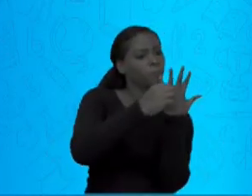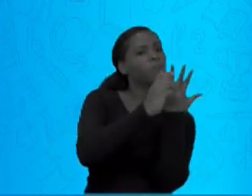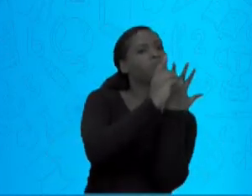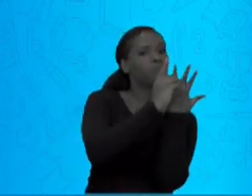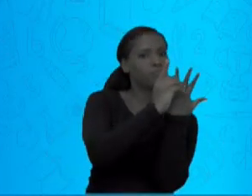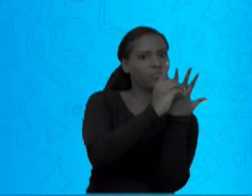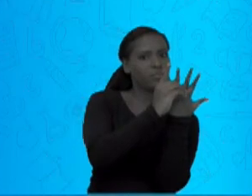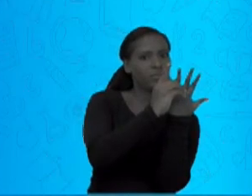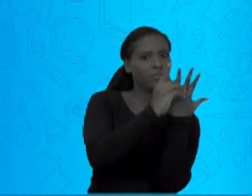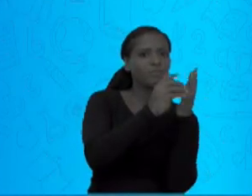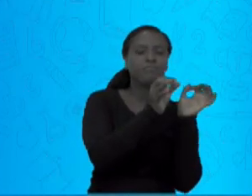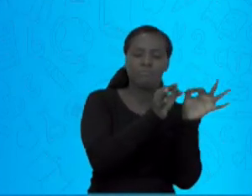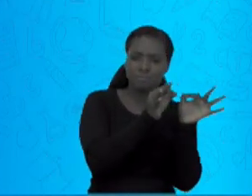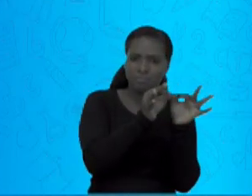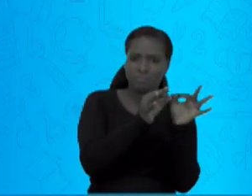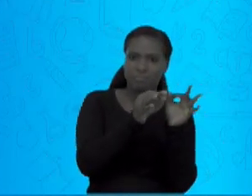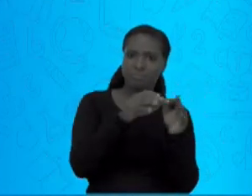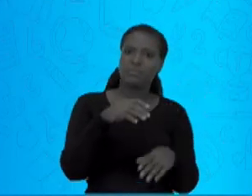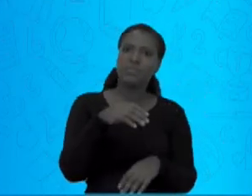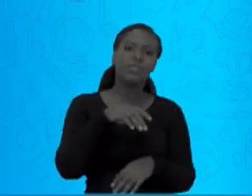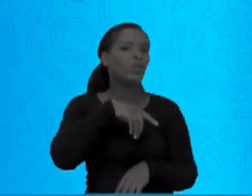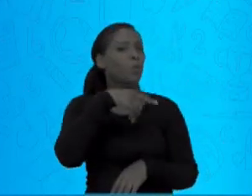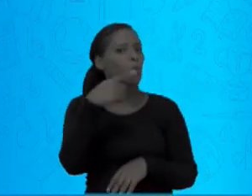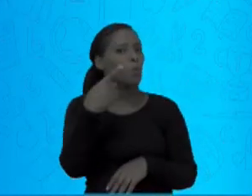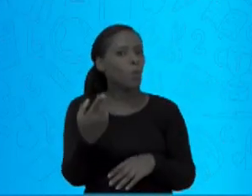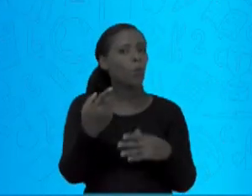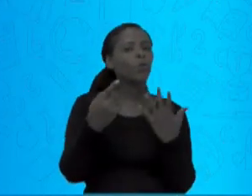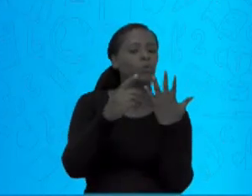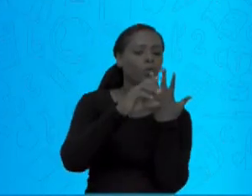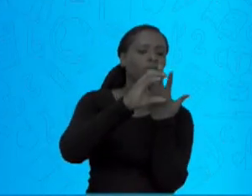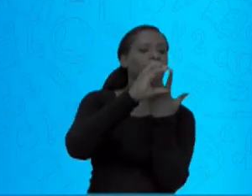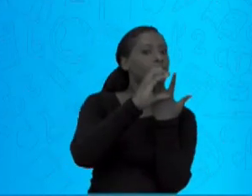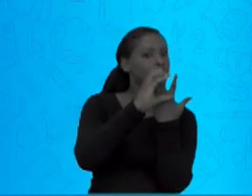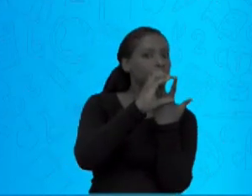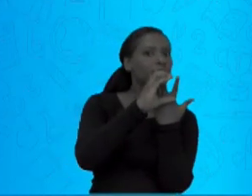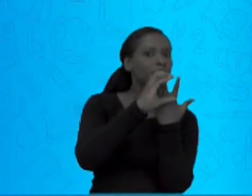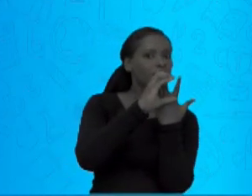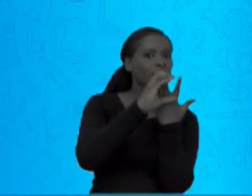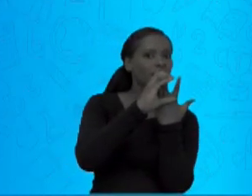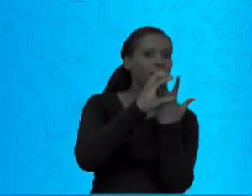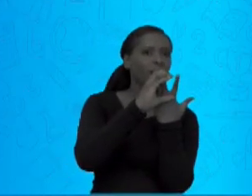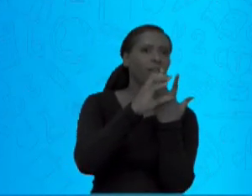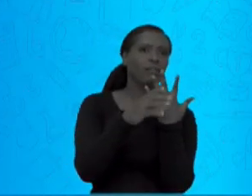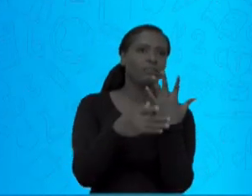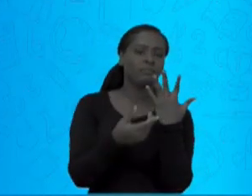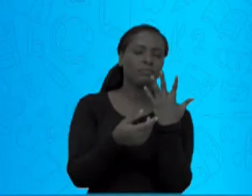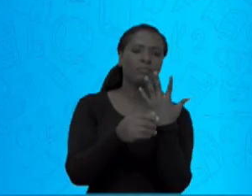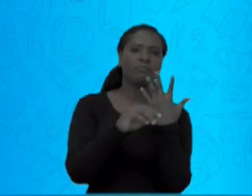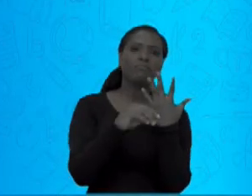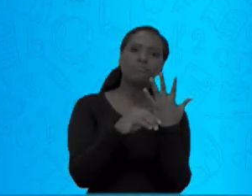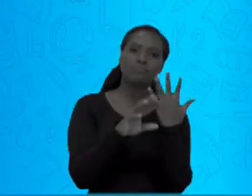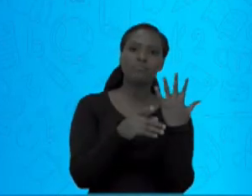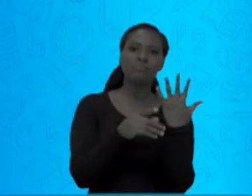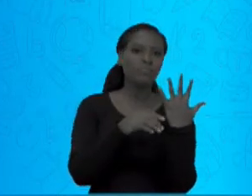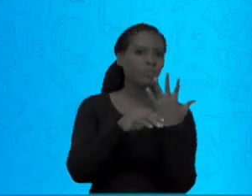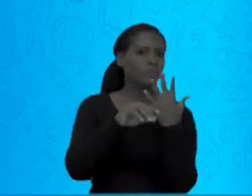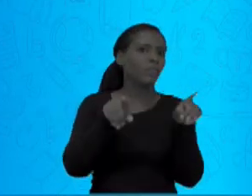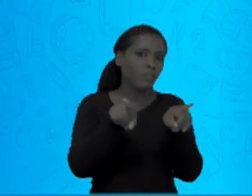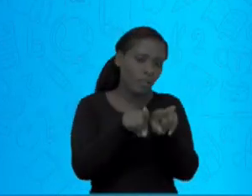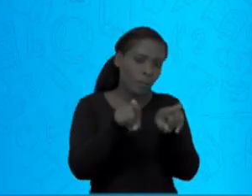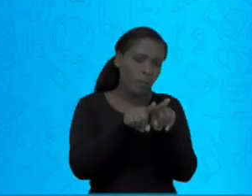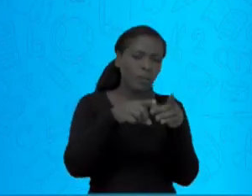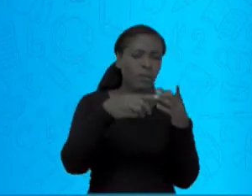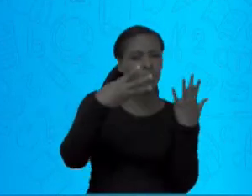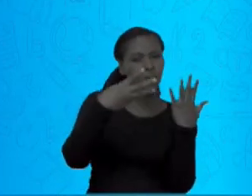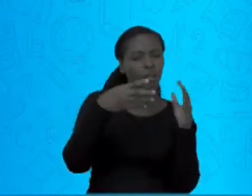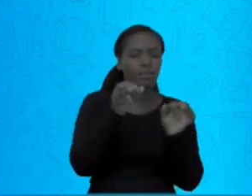na posição das centenas. E o 3 aqui na posição das centenas e aqui na posição das